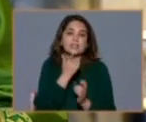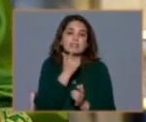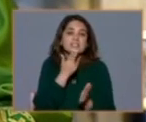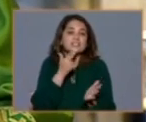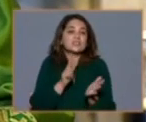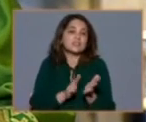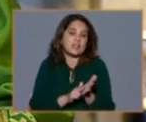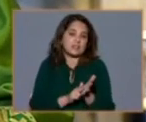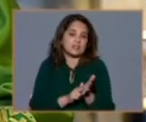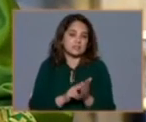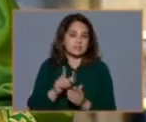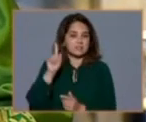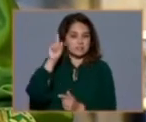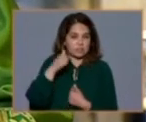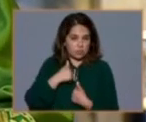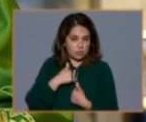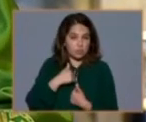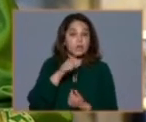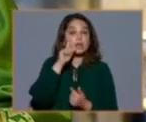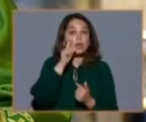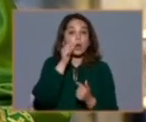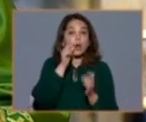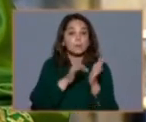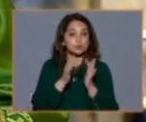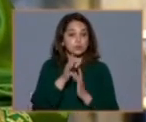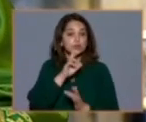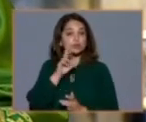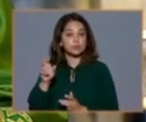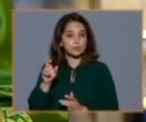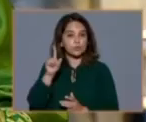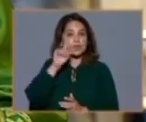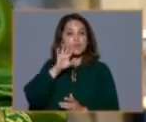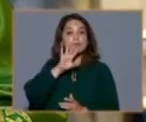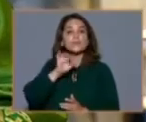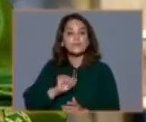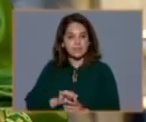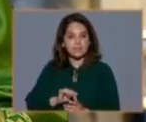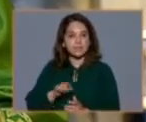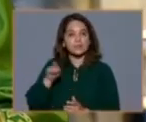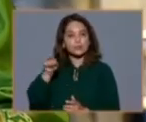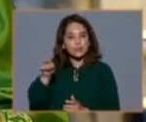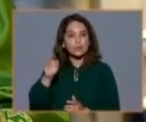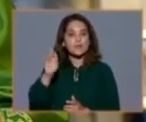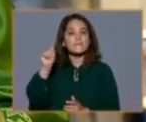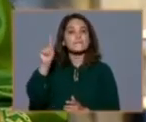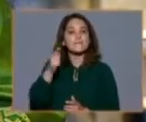verdade. Jesus respondeu-lhe: minha filha, a tua fé te